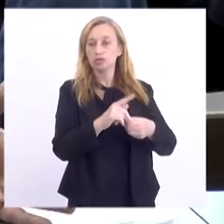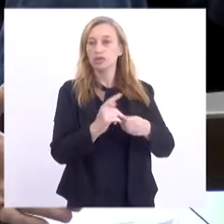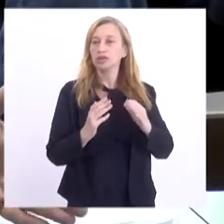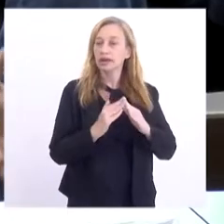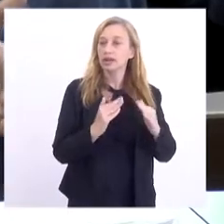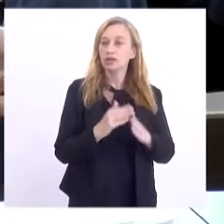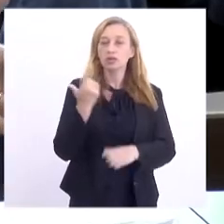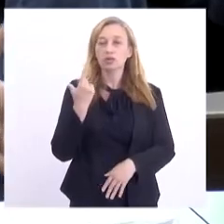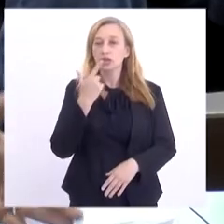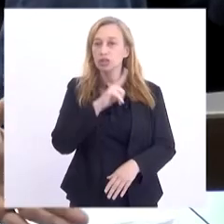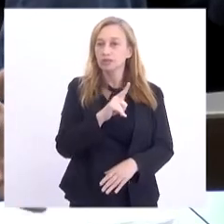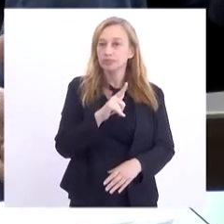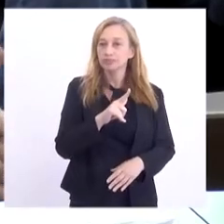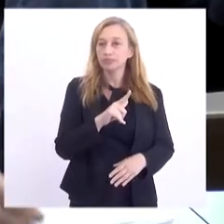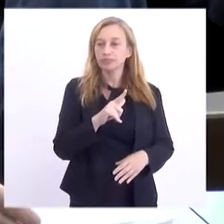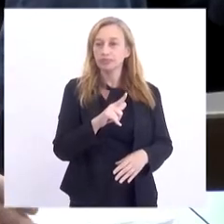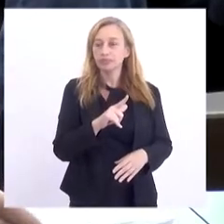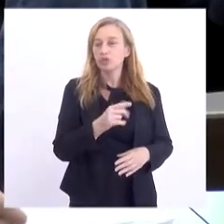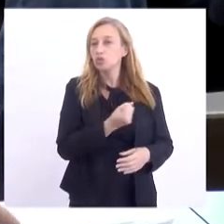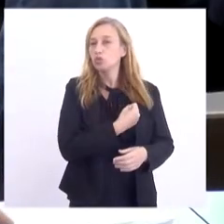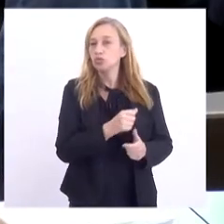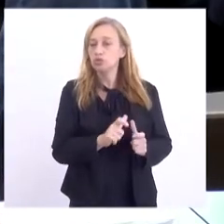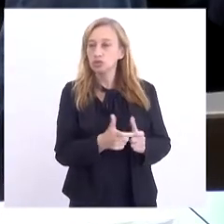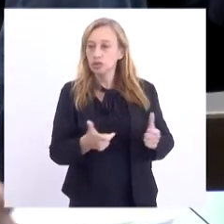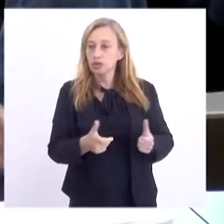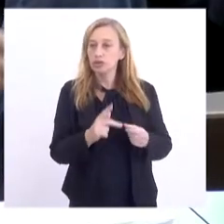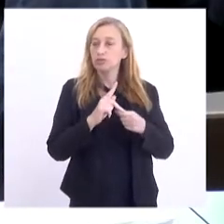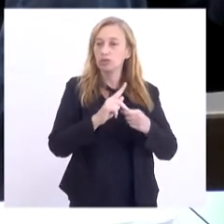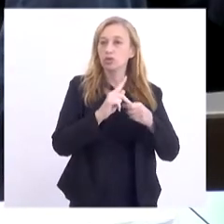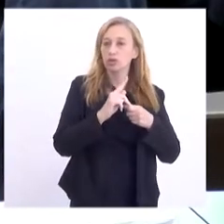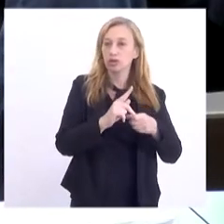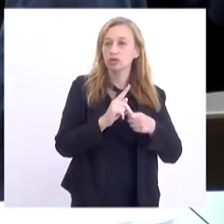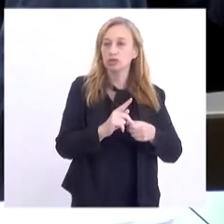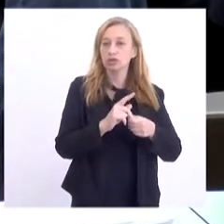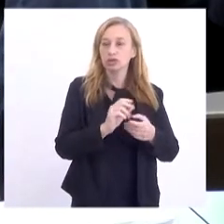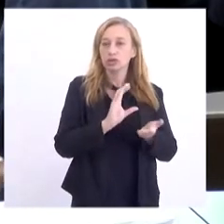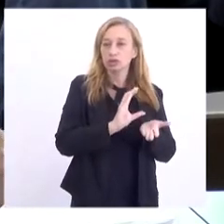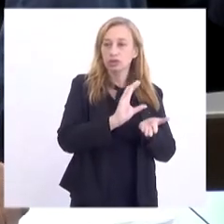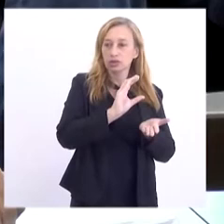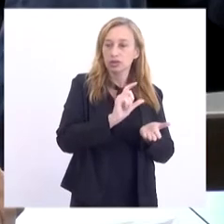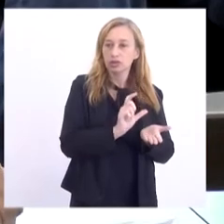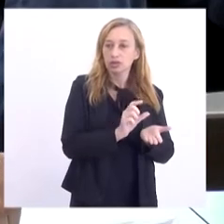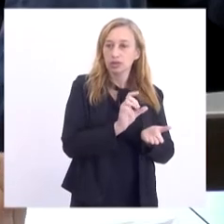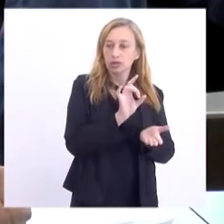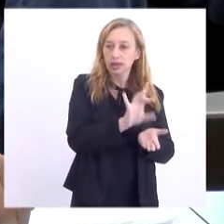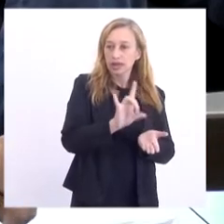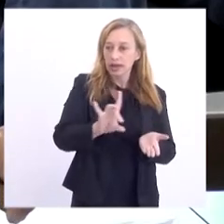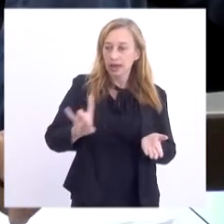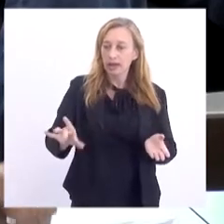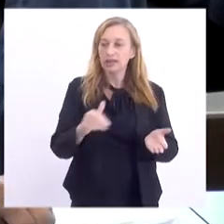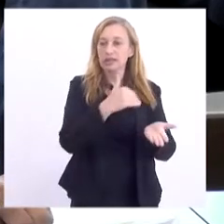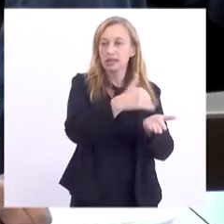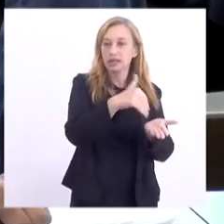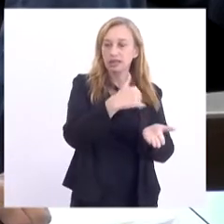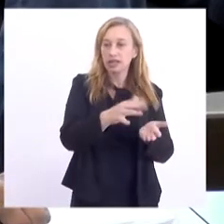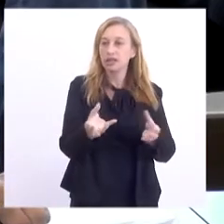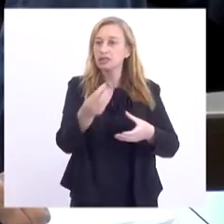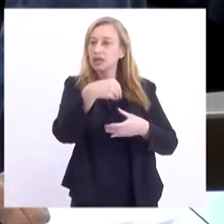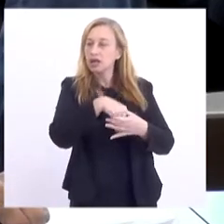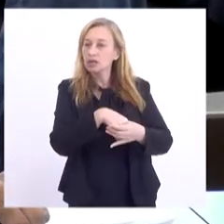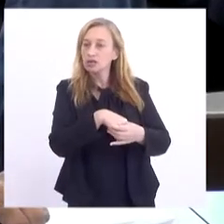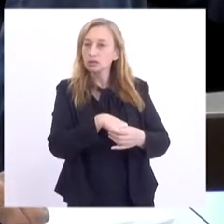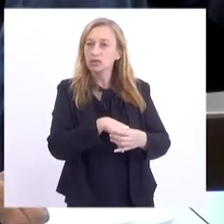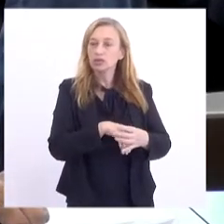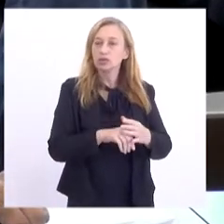e a gente conseguiu botar alocar o maior número de Procuradores nas secretarias chaves dentro do dentro do